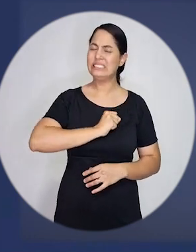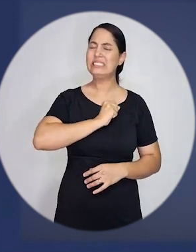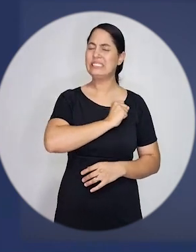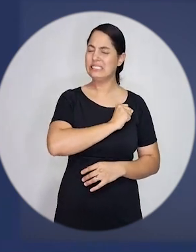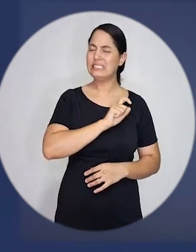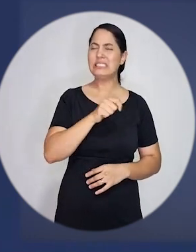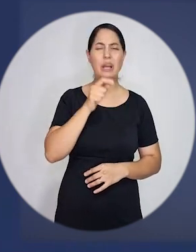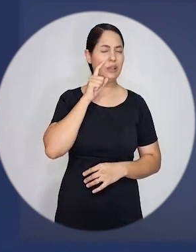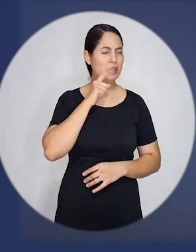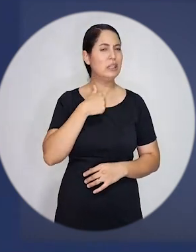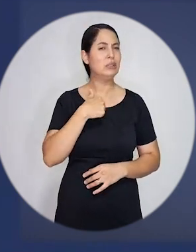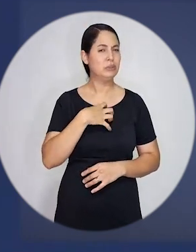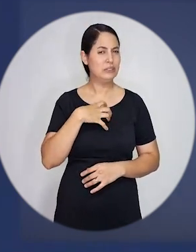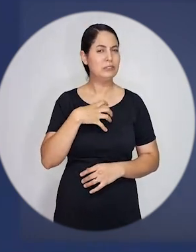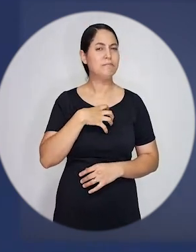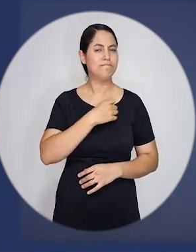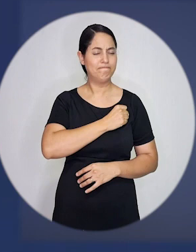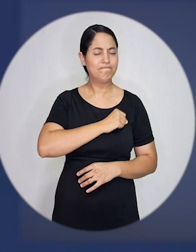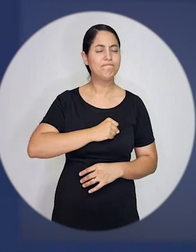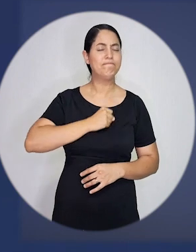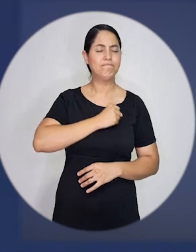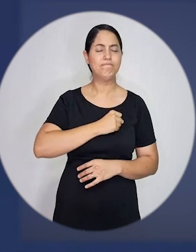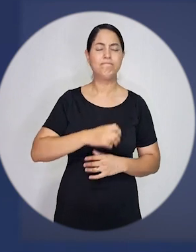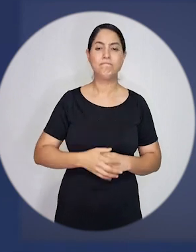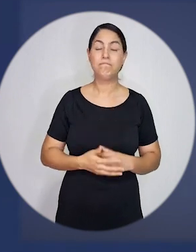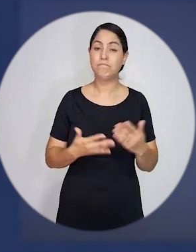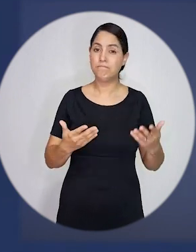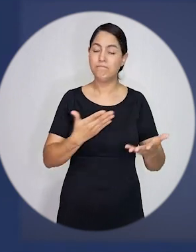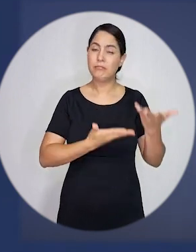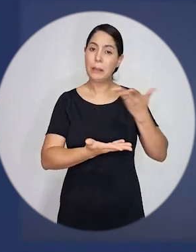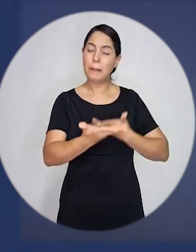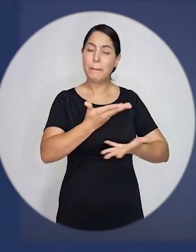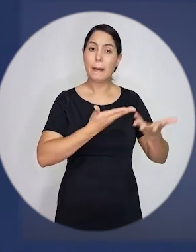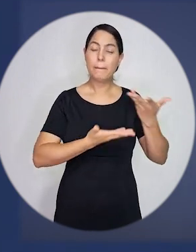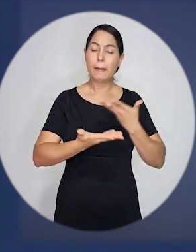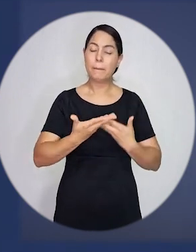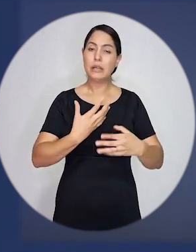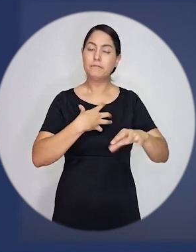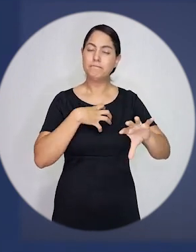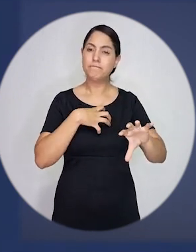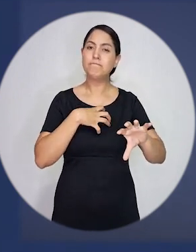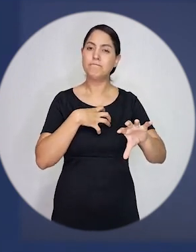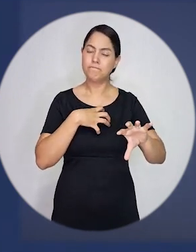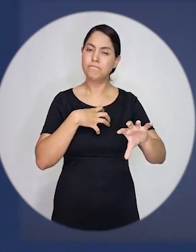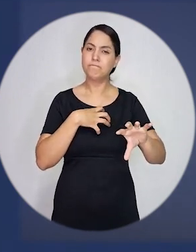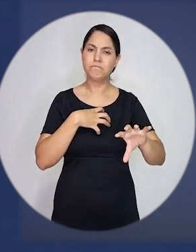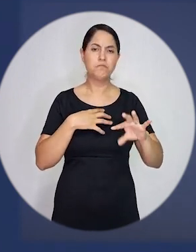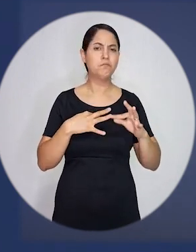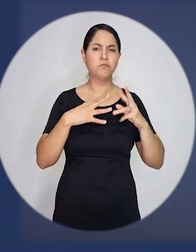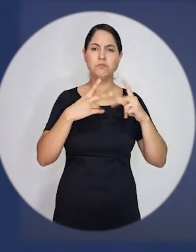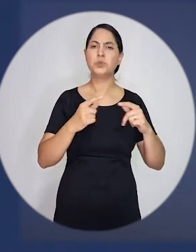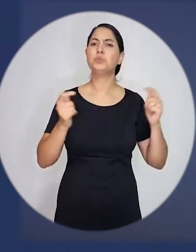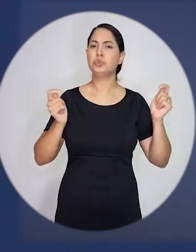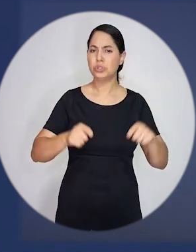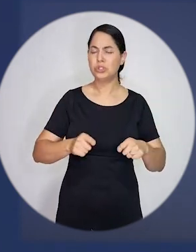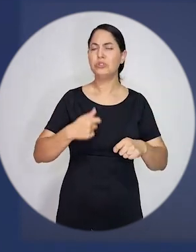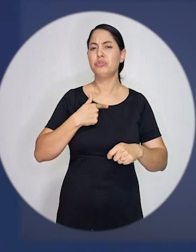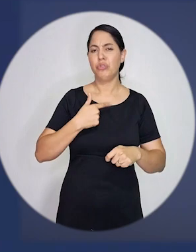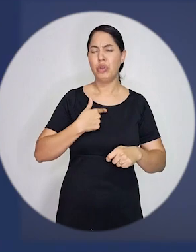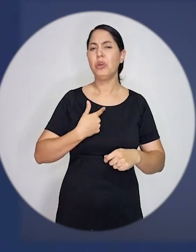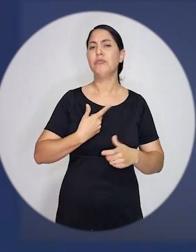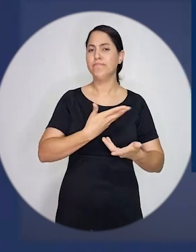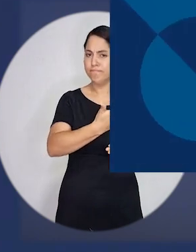saudade. E nessa interlocução com o Beto Simonetti, tenho procurado ouvir e atender tudo o